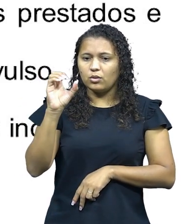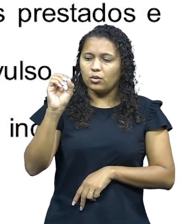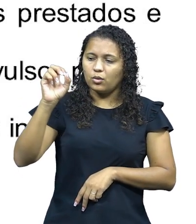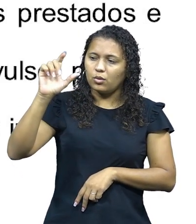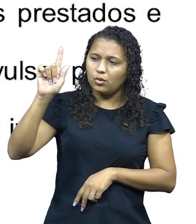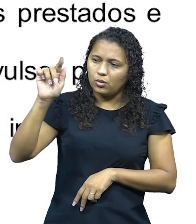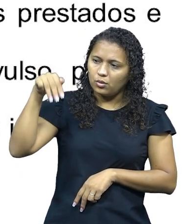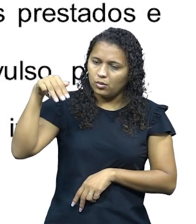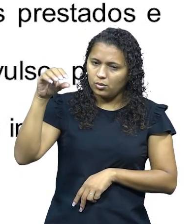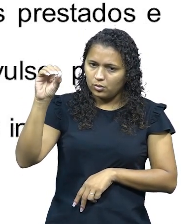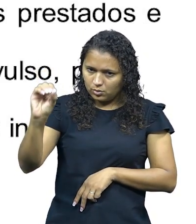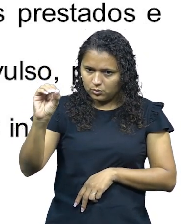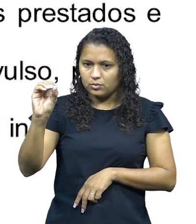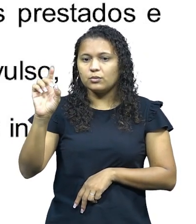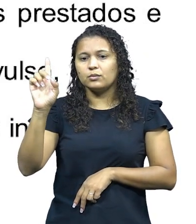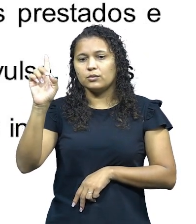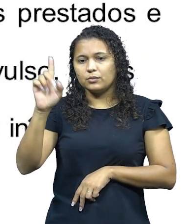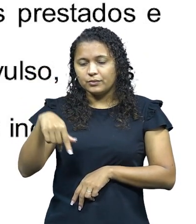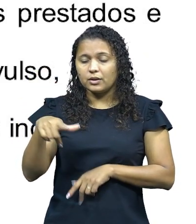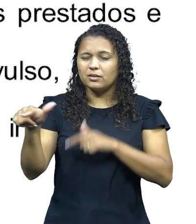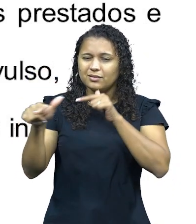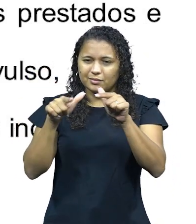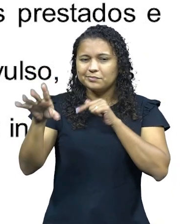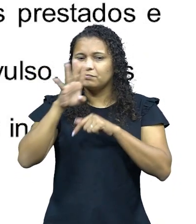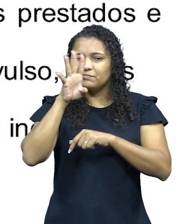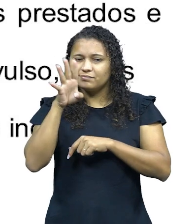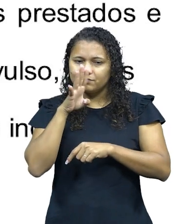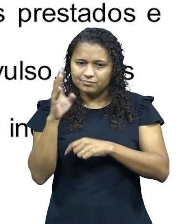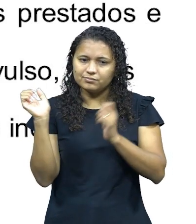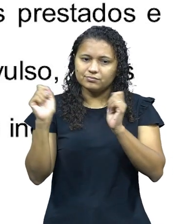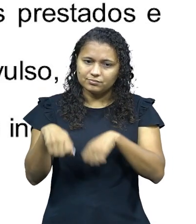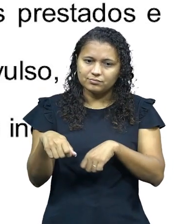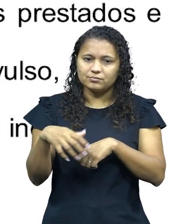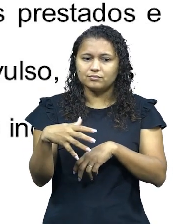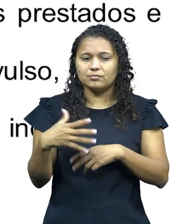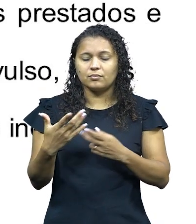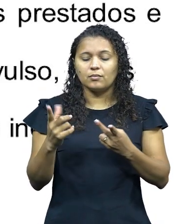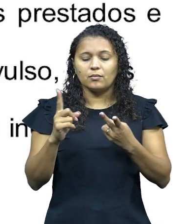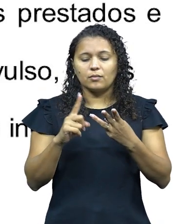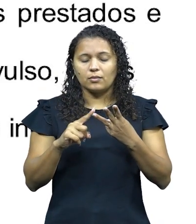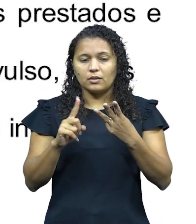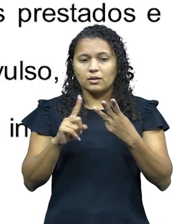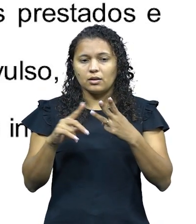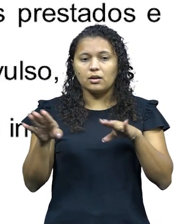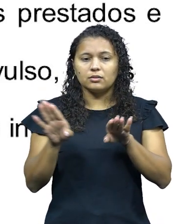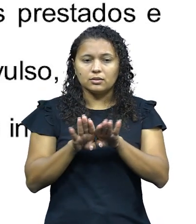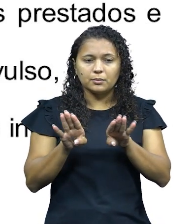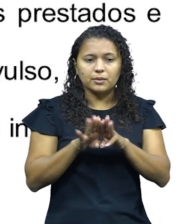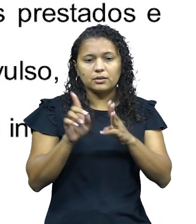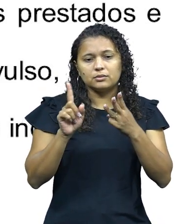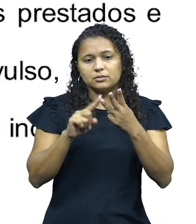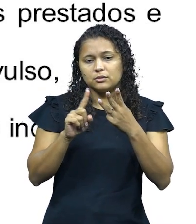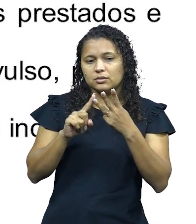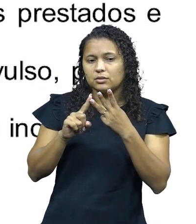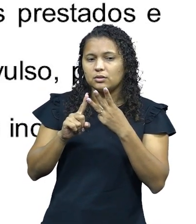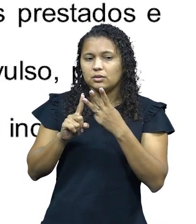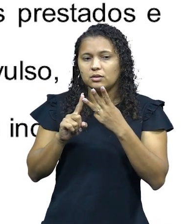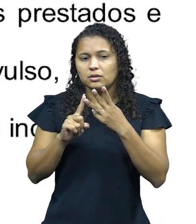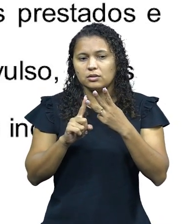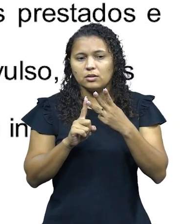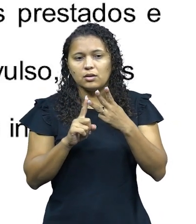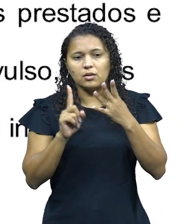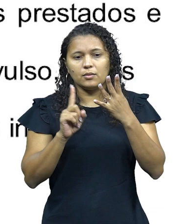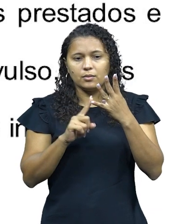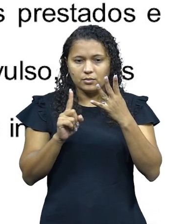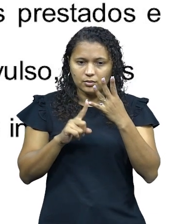órgão, que é do trabalhador avulso, pelas contribuições não recolhidas. Além disso, ele responde